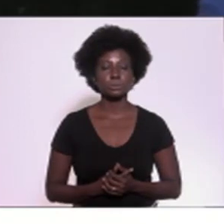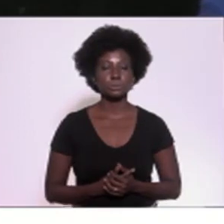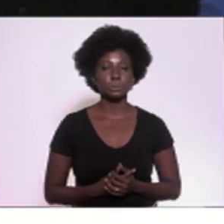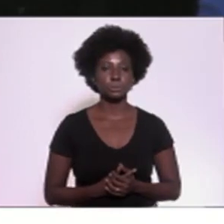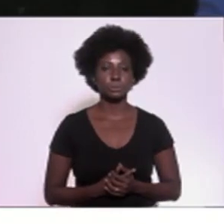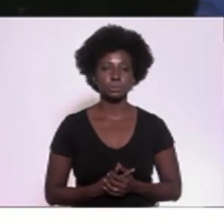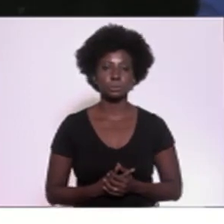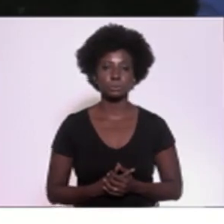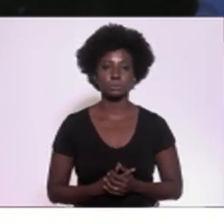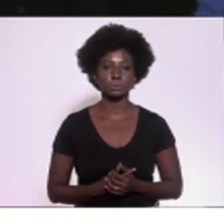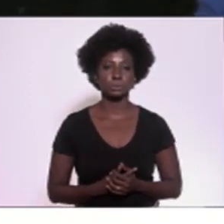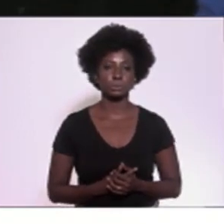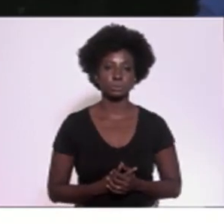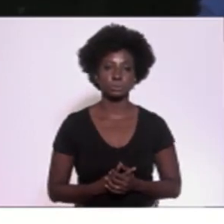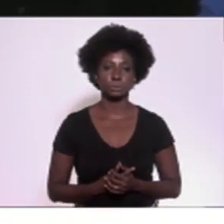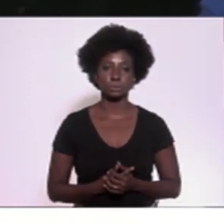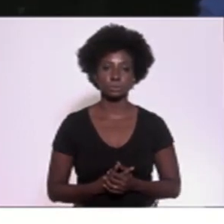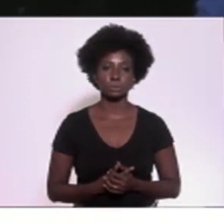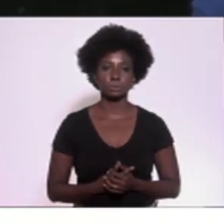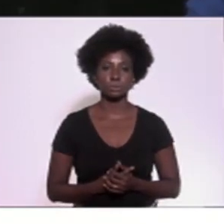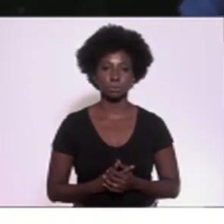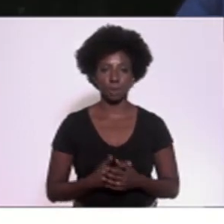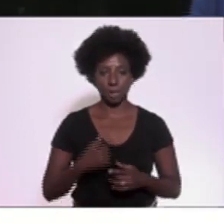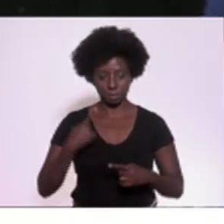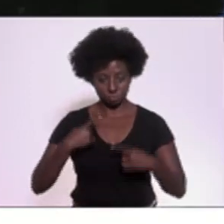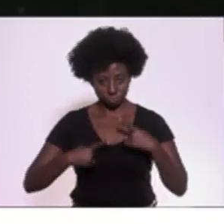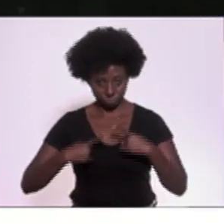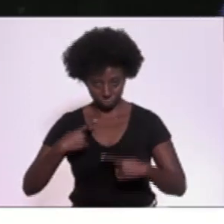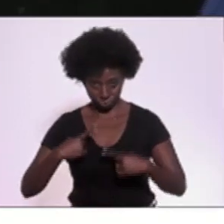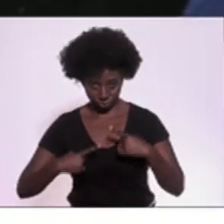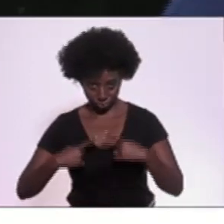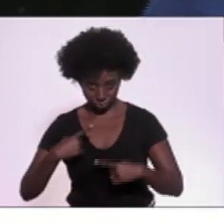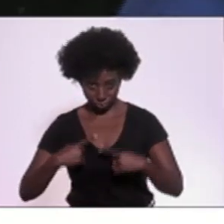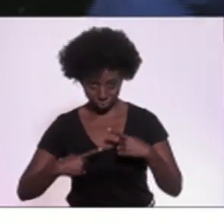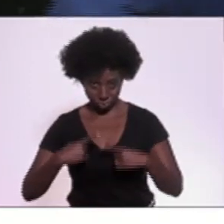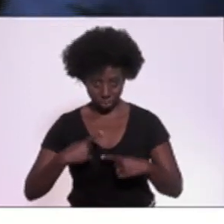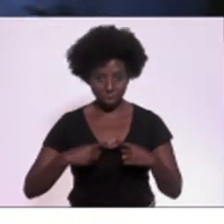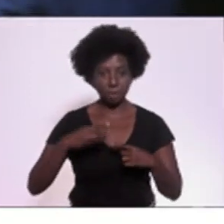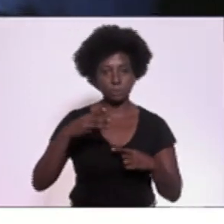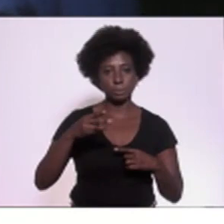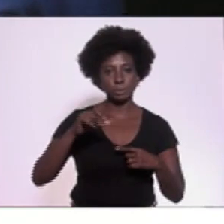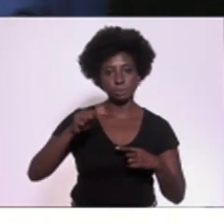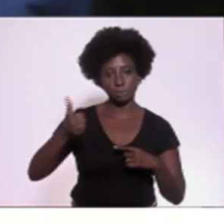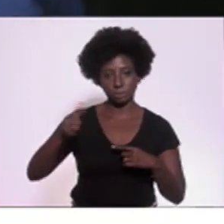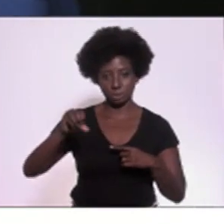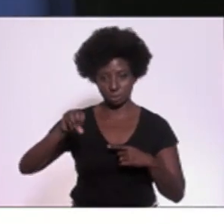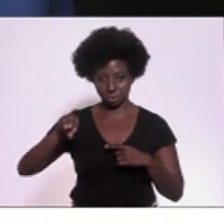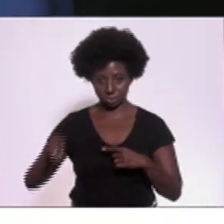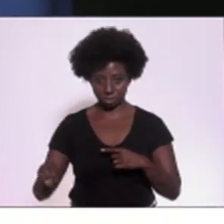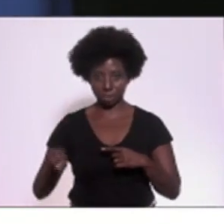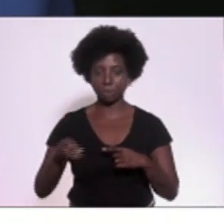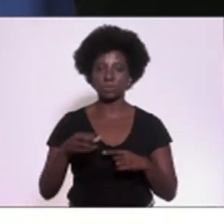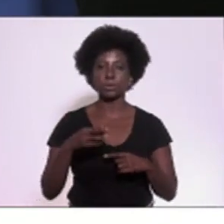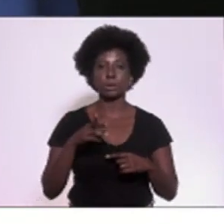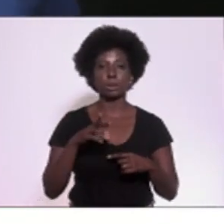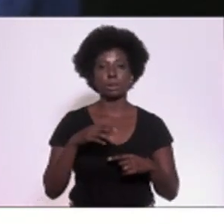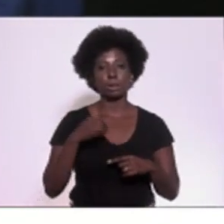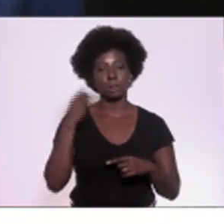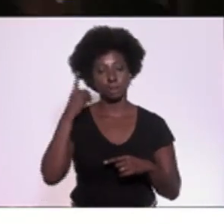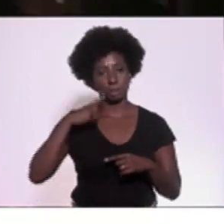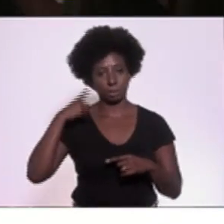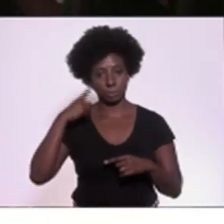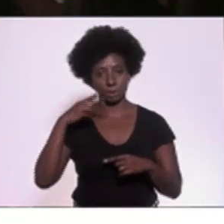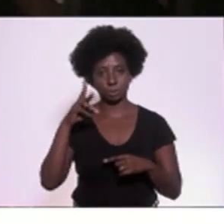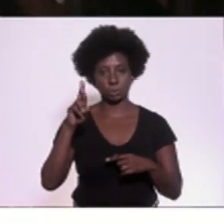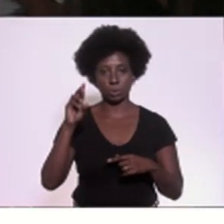Em discussão. Em discussão, indicação legislativa 139/2019 para discutir o deputado Valdec Carneiro. Posso só registrar